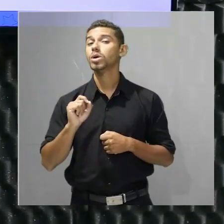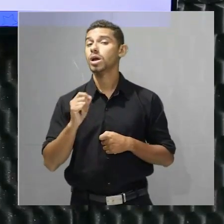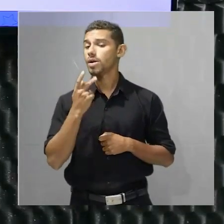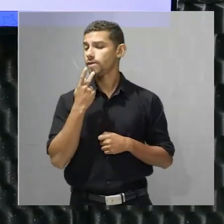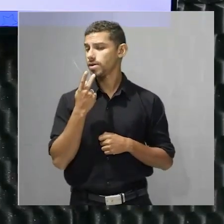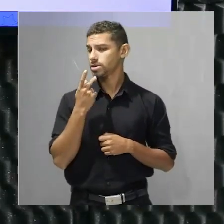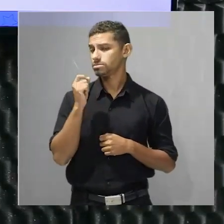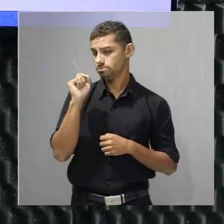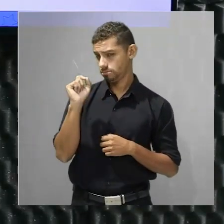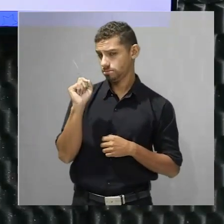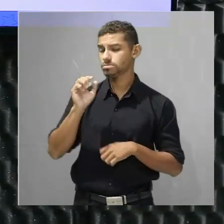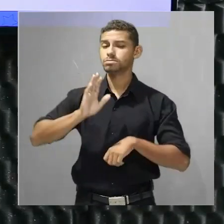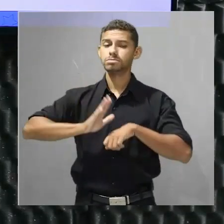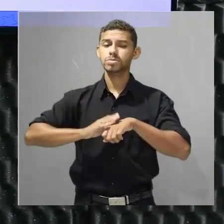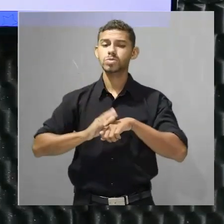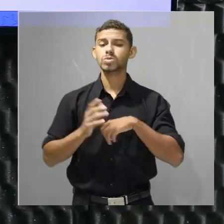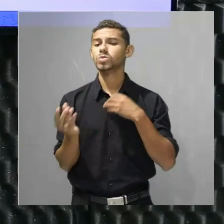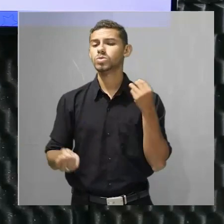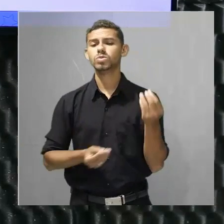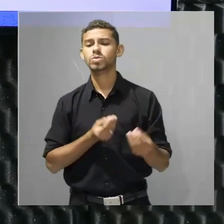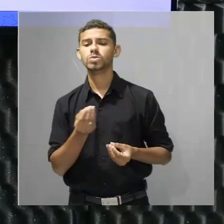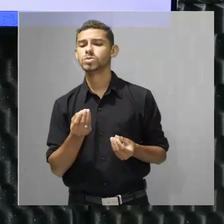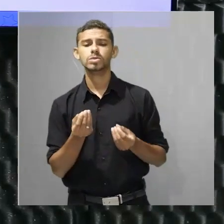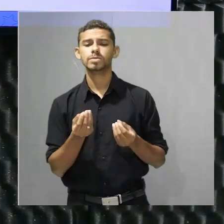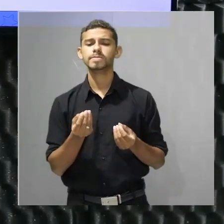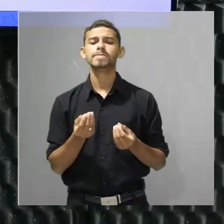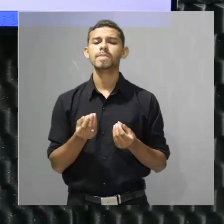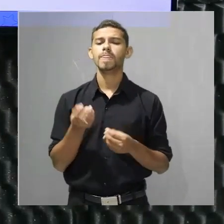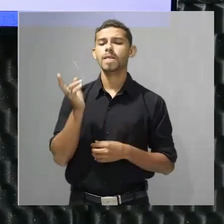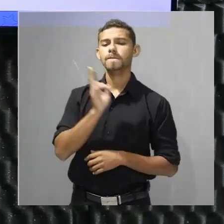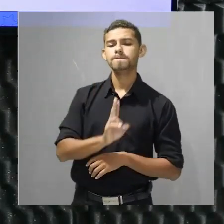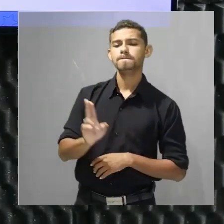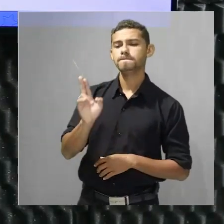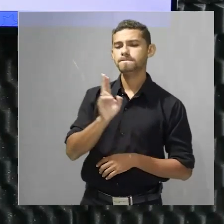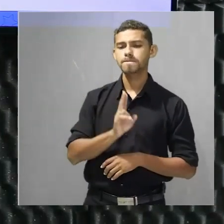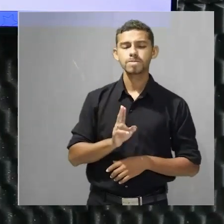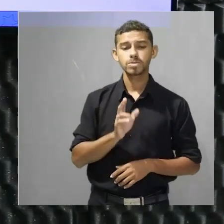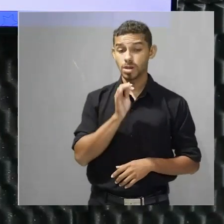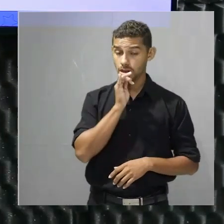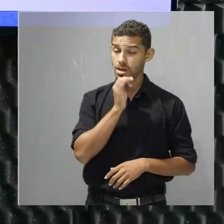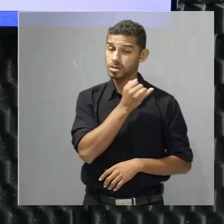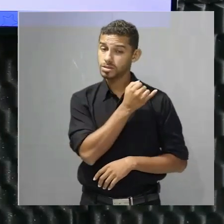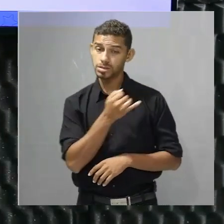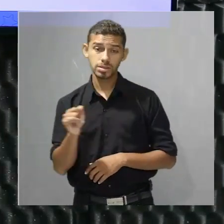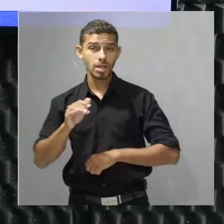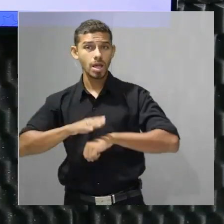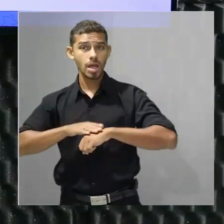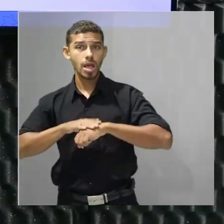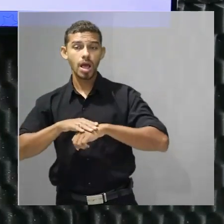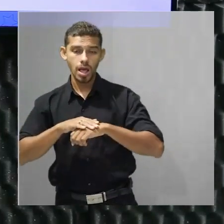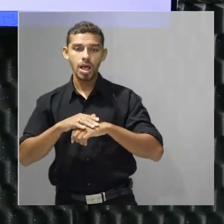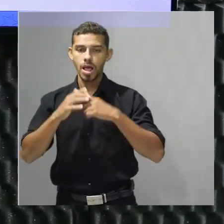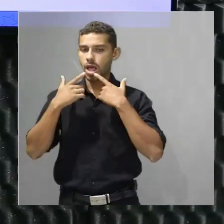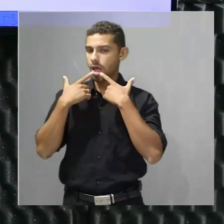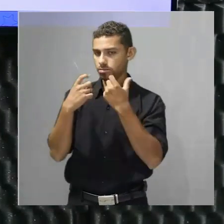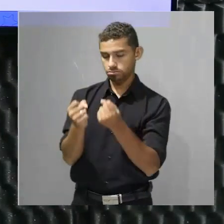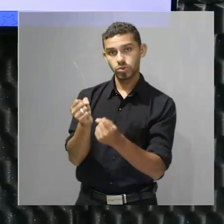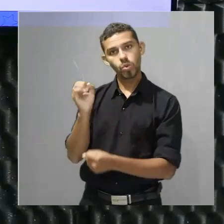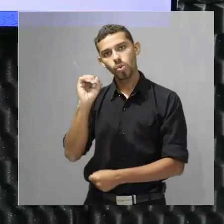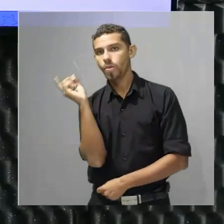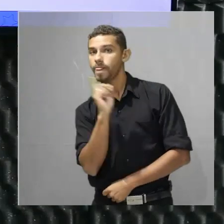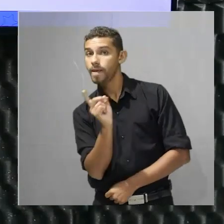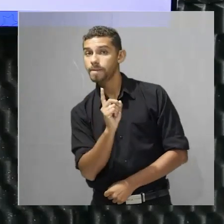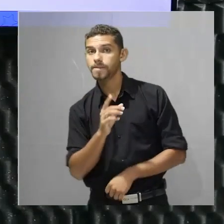fazendo de como você vai utilizar essa essa linguagem se é como recurso estilístico ou não para que você não tenha